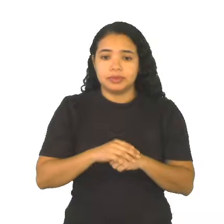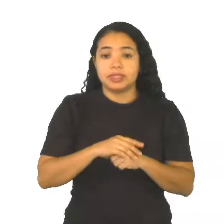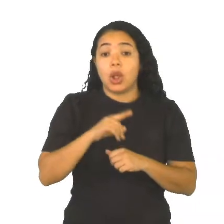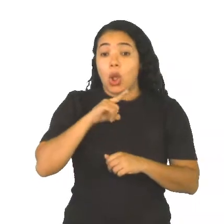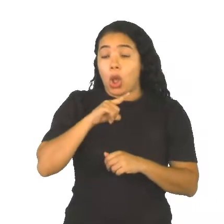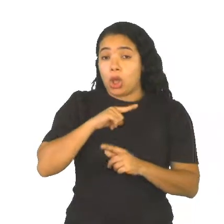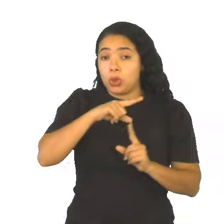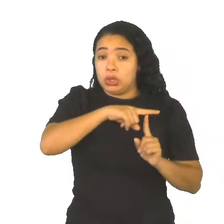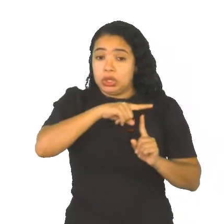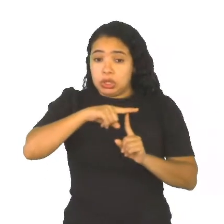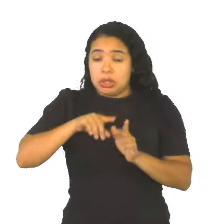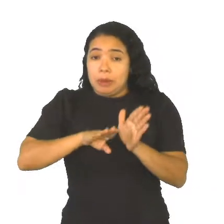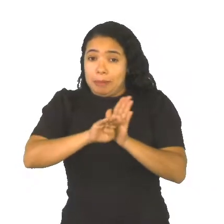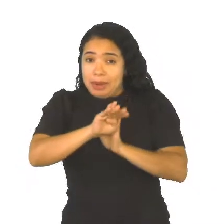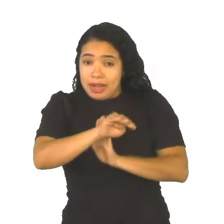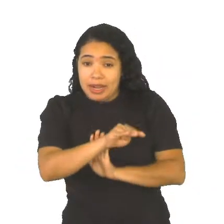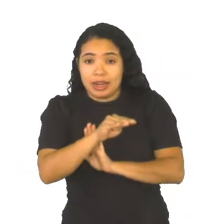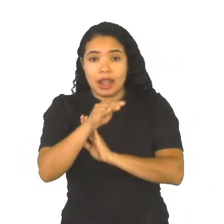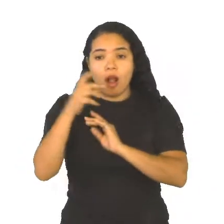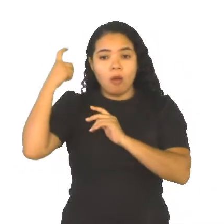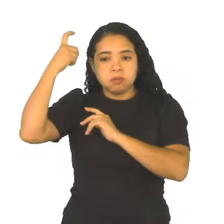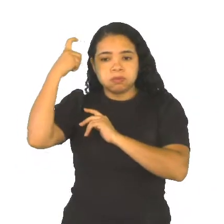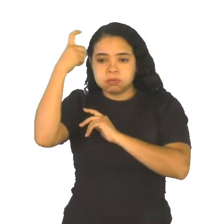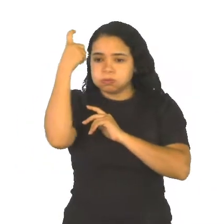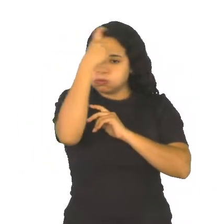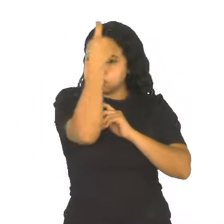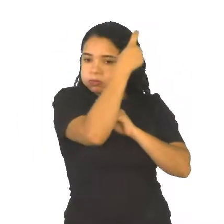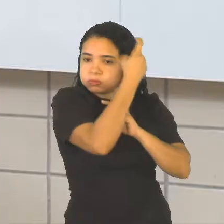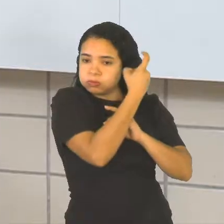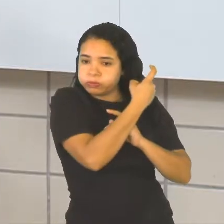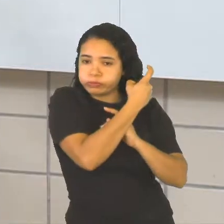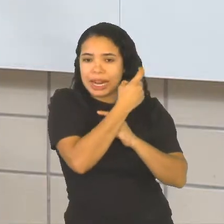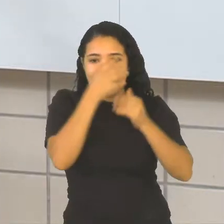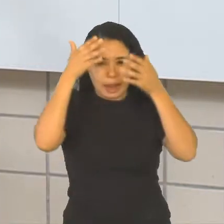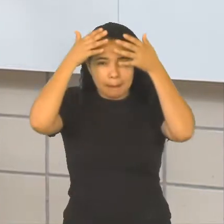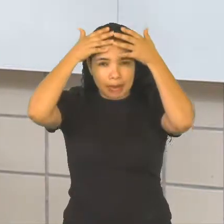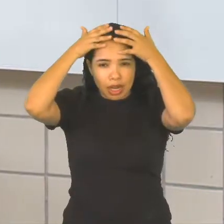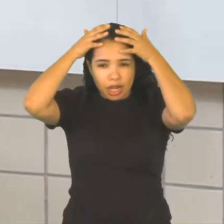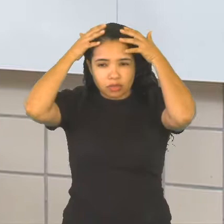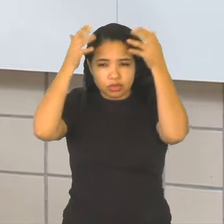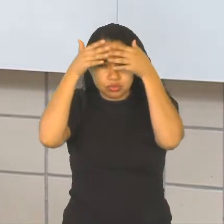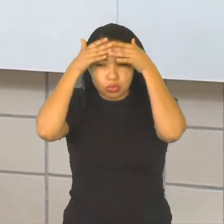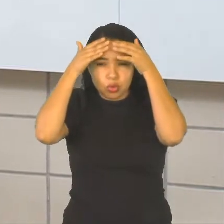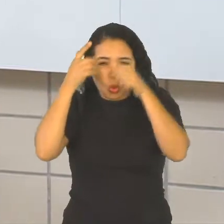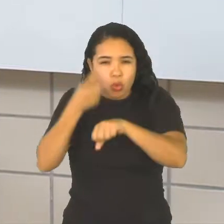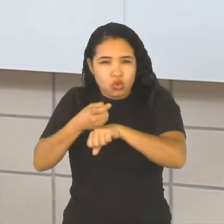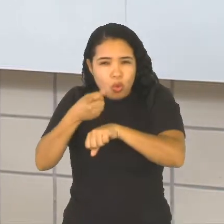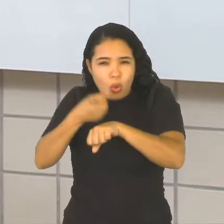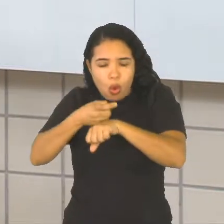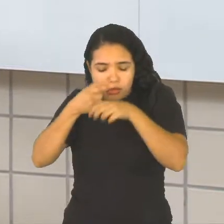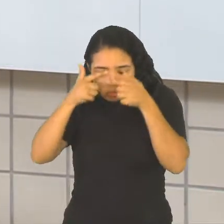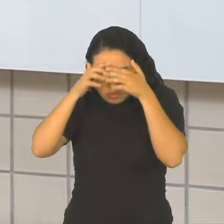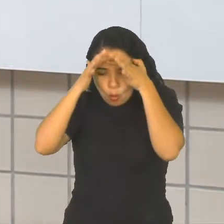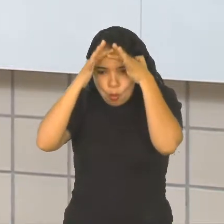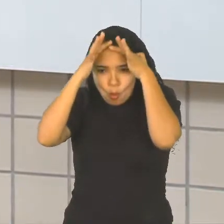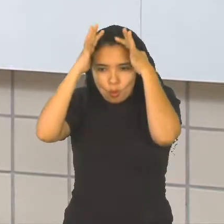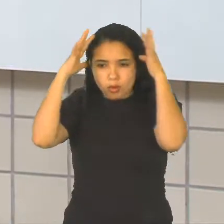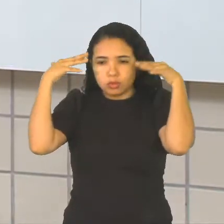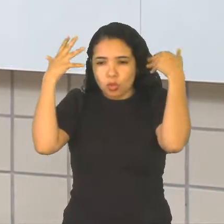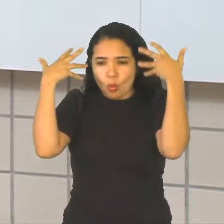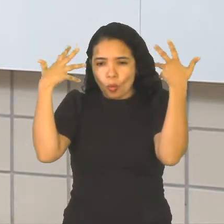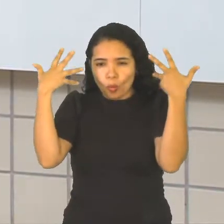que vive apenas em spray de cabelo. Sabe aquele spray que sua mãe usa para fixar o cabelo, manter o cabelo com as ondas